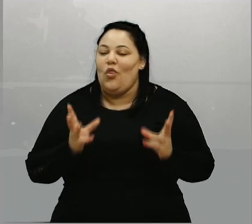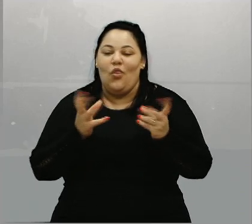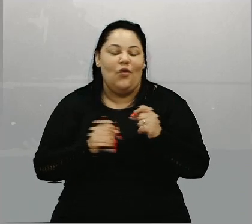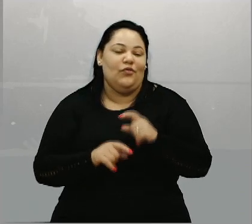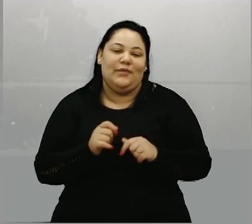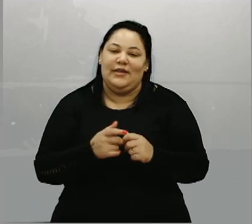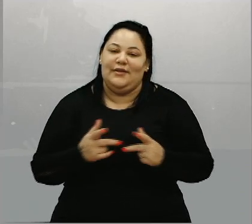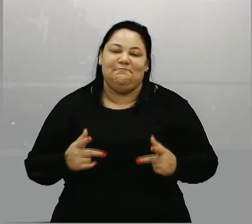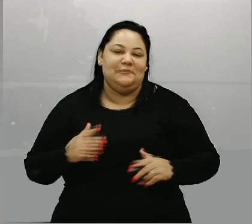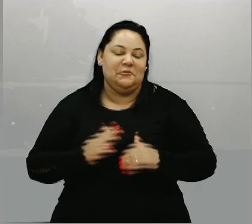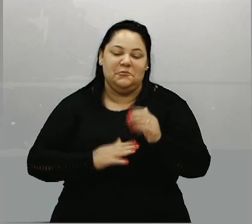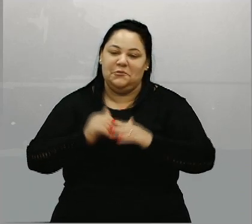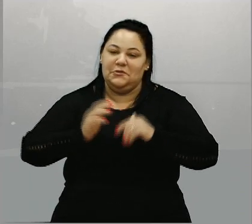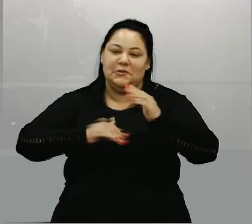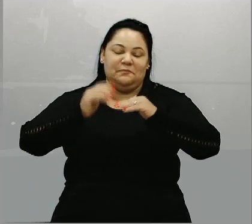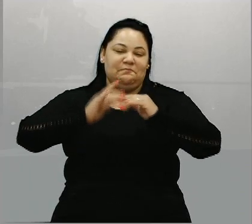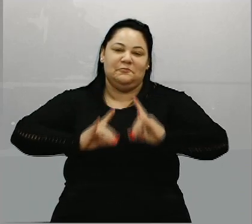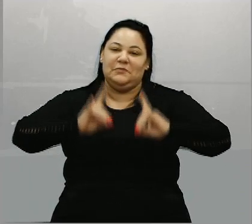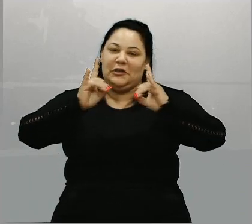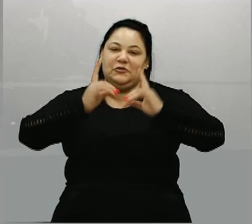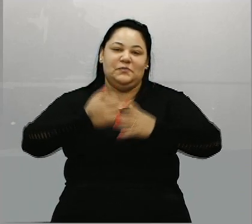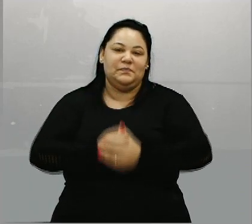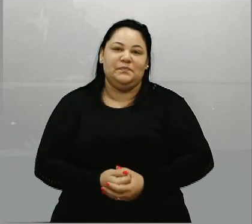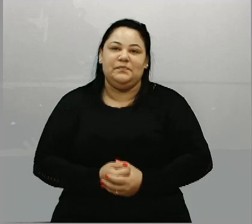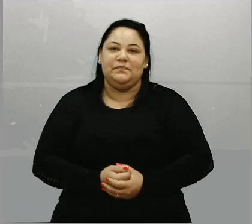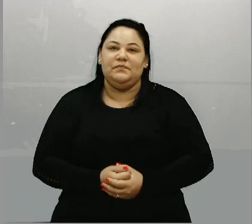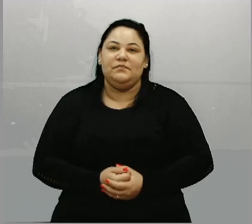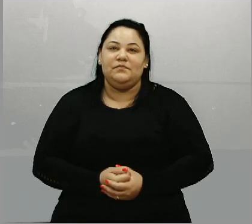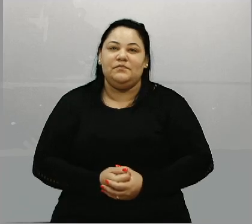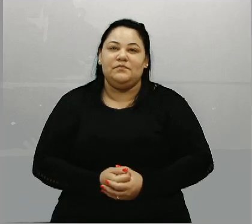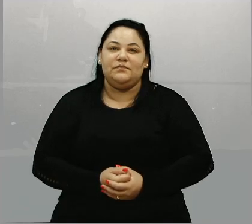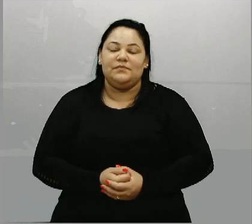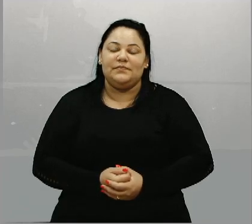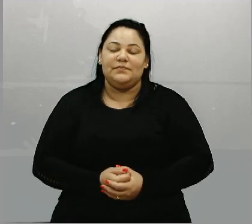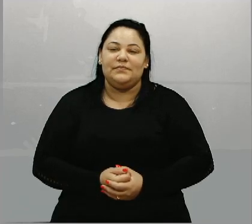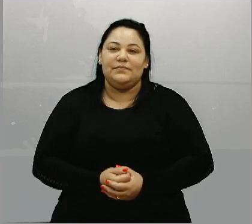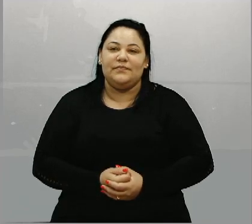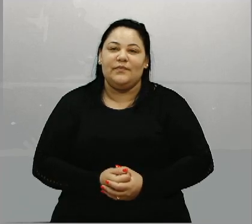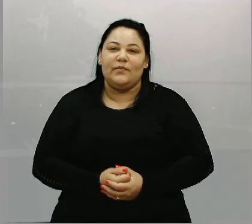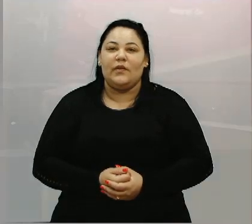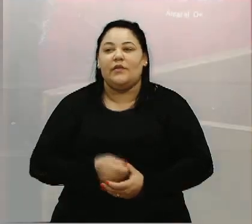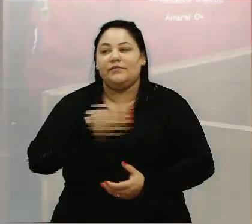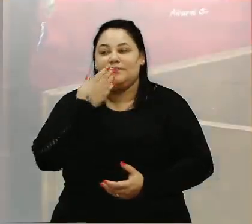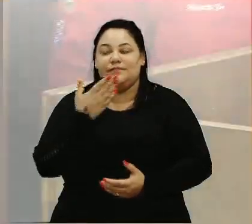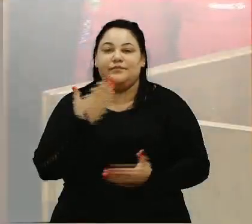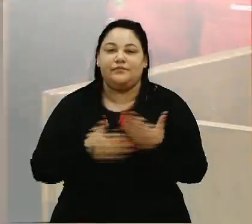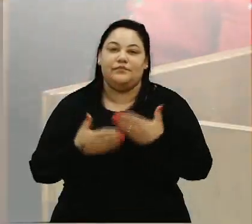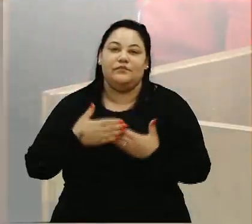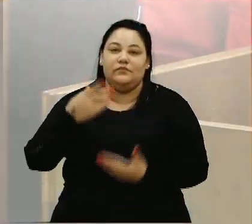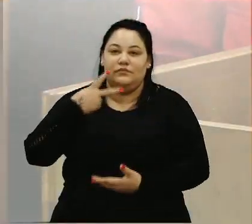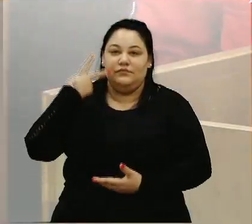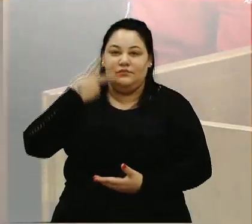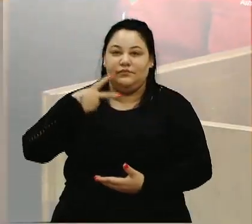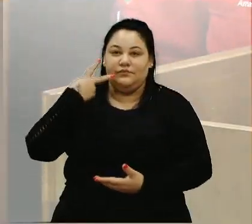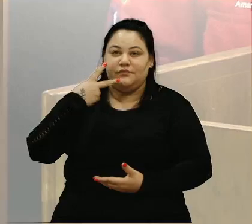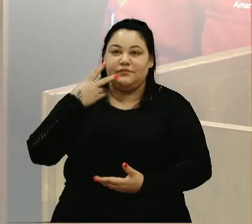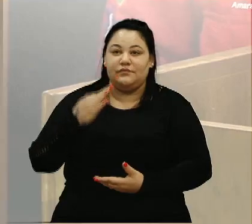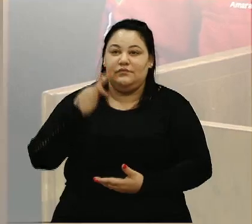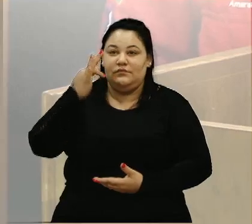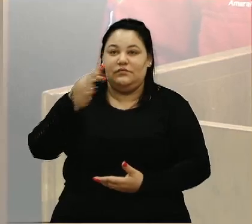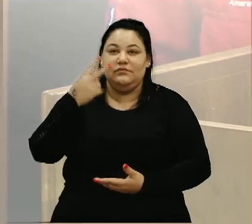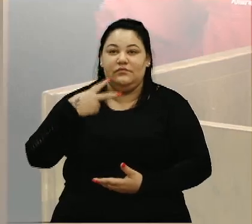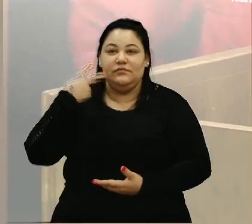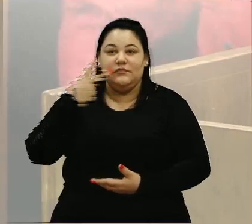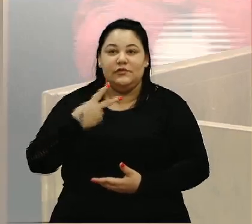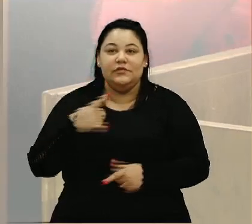pavilhão. Então, pessoal, eu peço, né, aos nobres vereadores, aos futuros